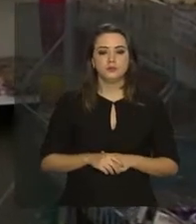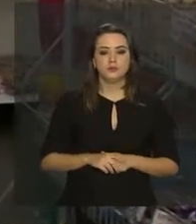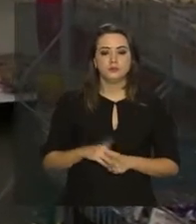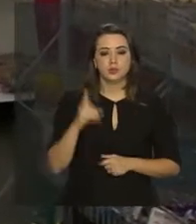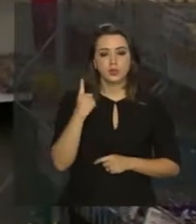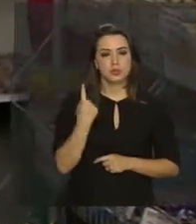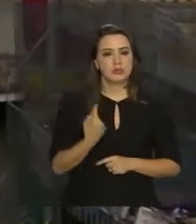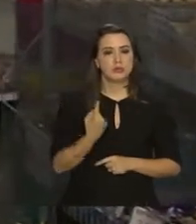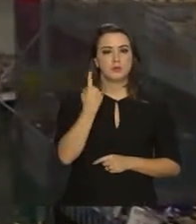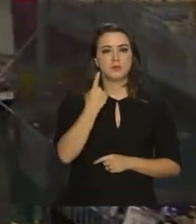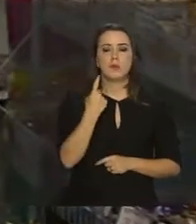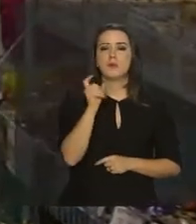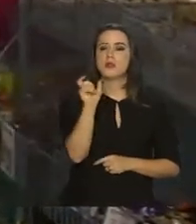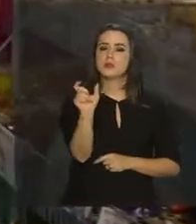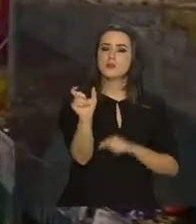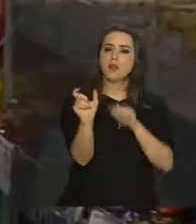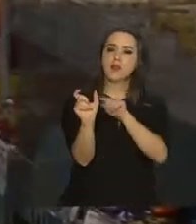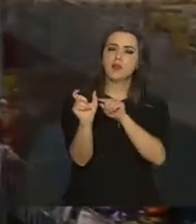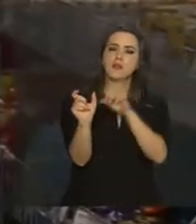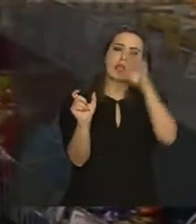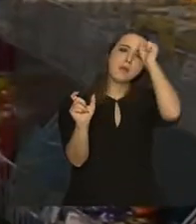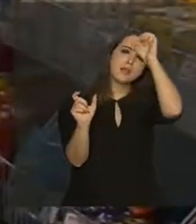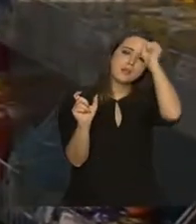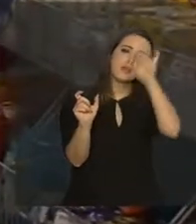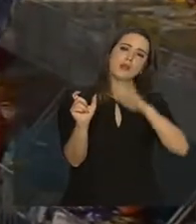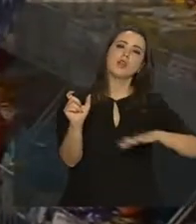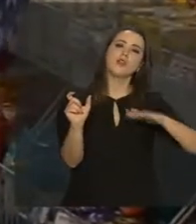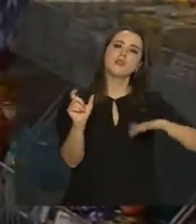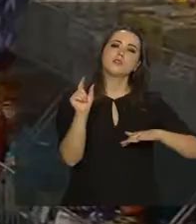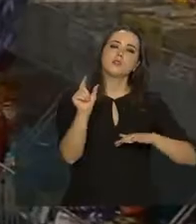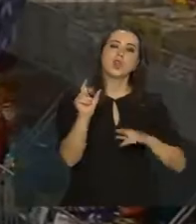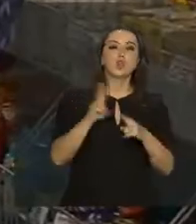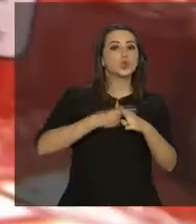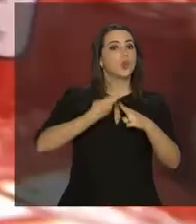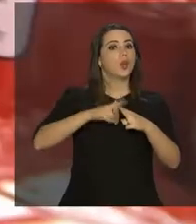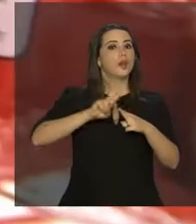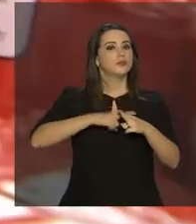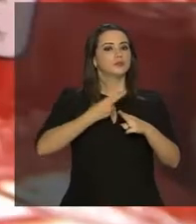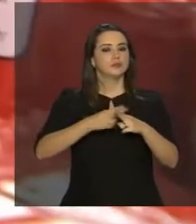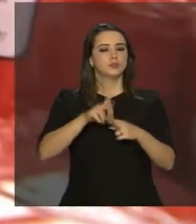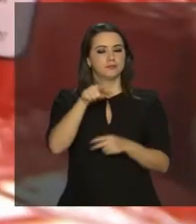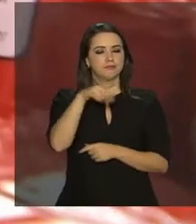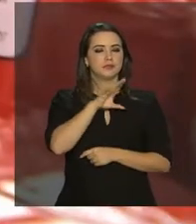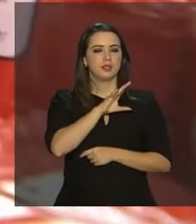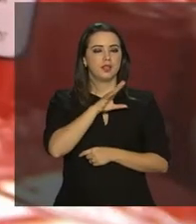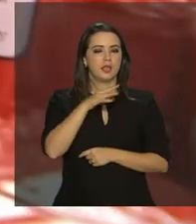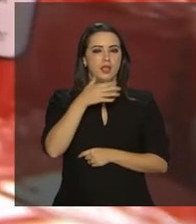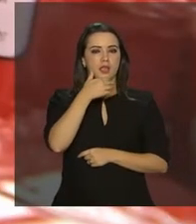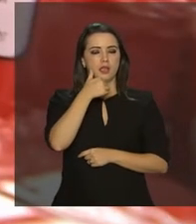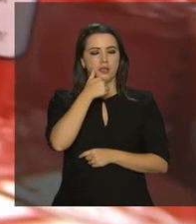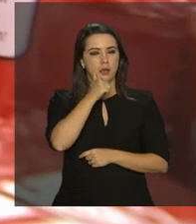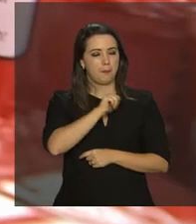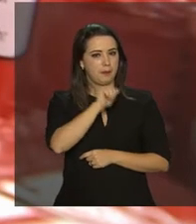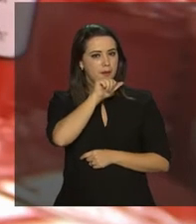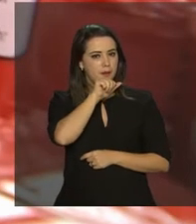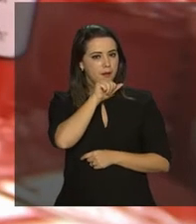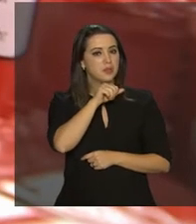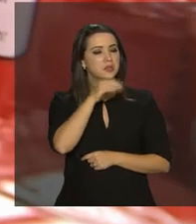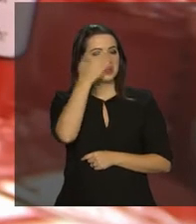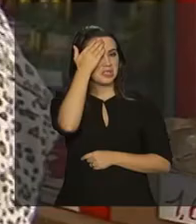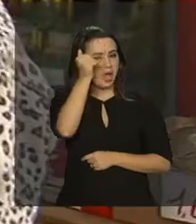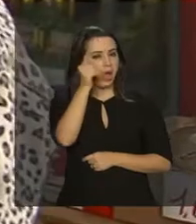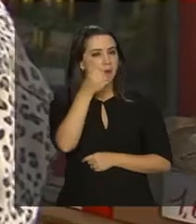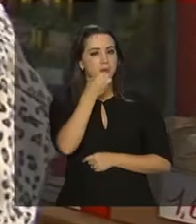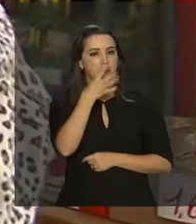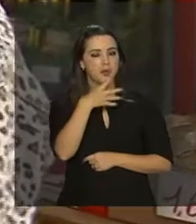Uma das primeiras palavras que a filha da Roseli aprendeu foi chocolate. Quem é mãe conhece bem o fascínio das crianças pelos